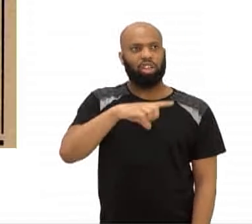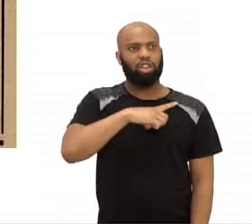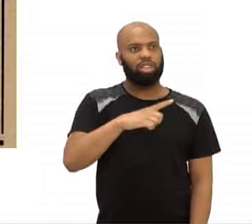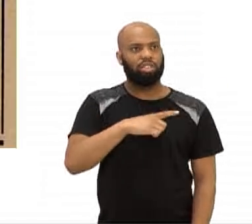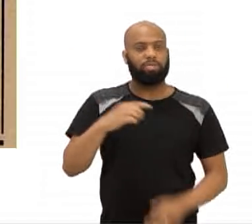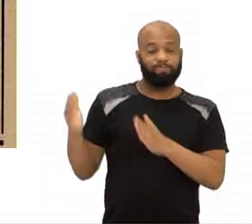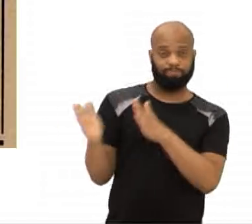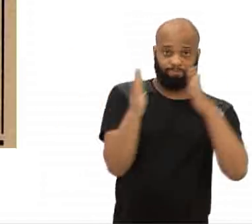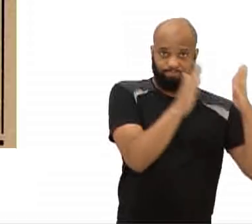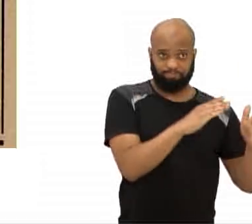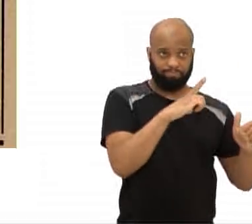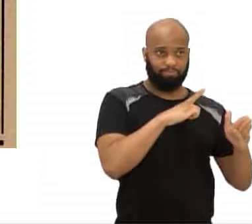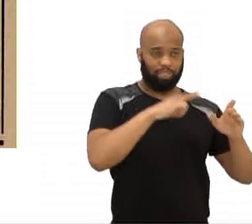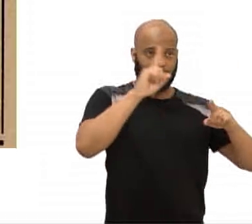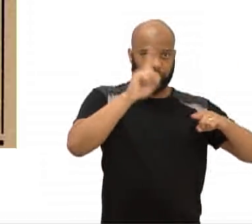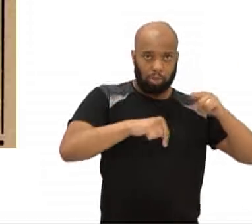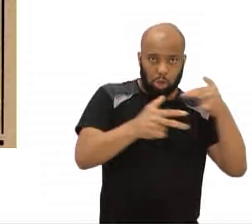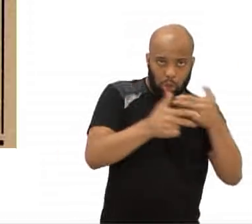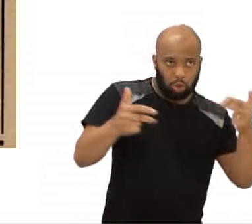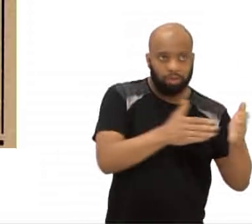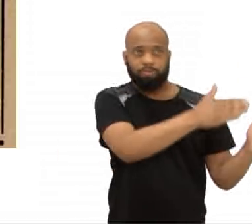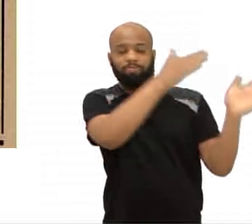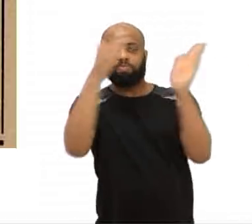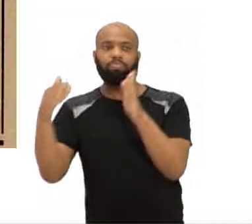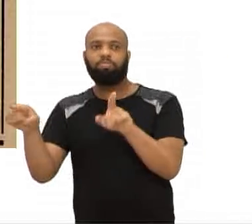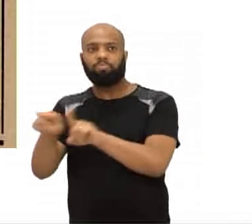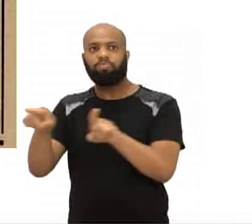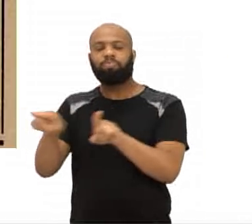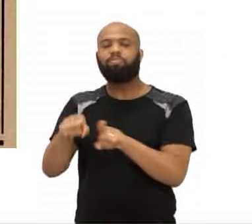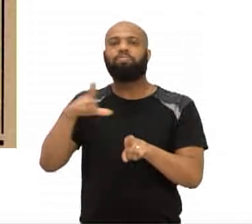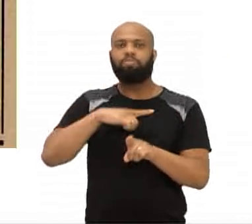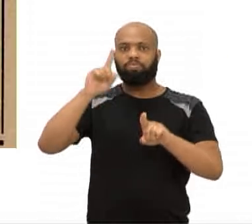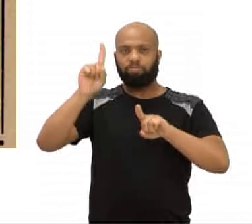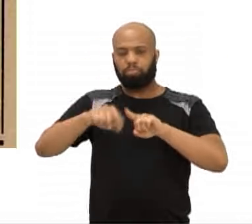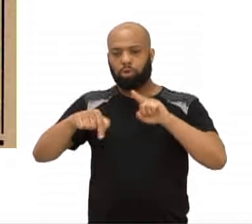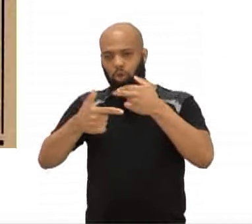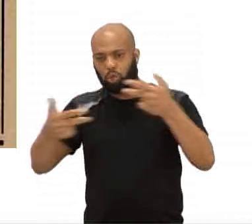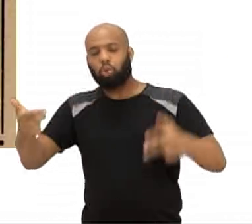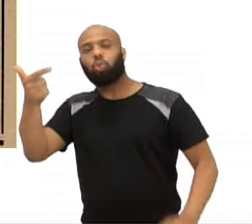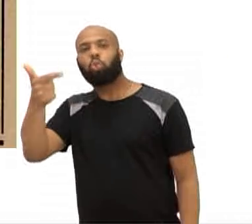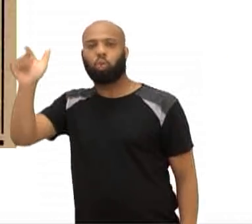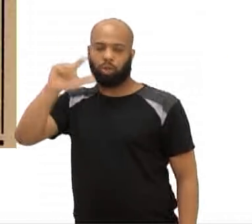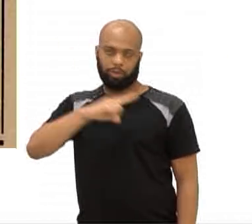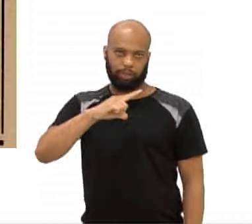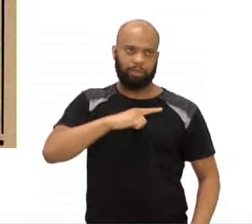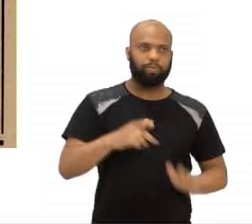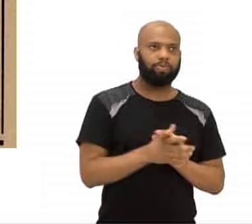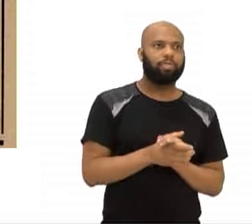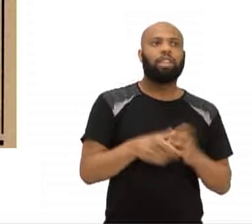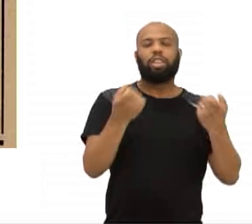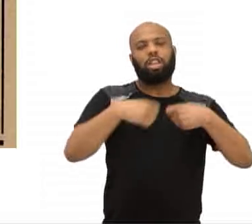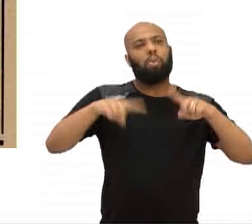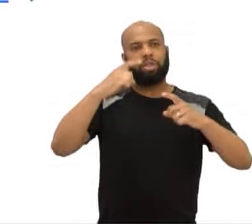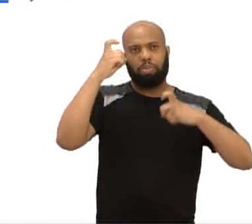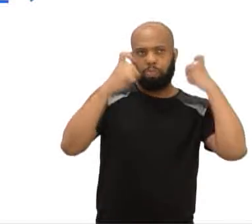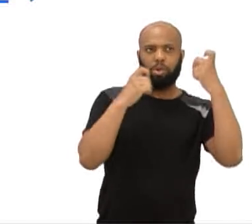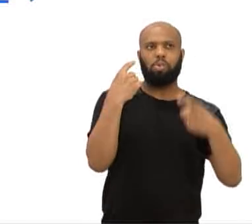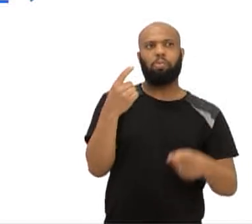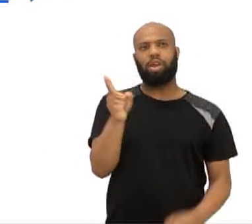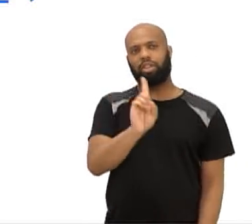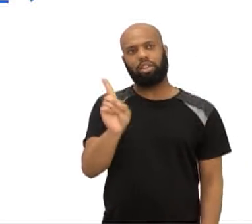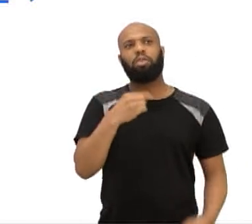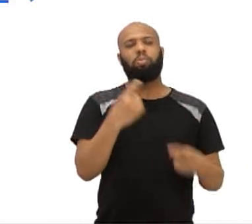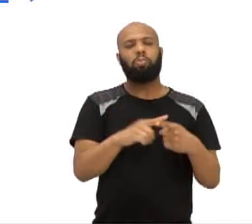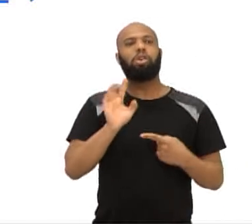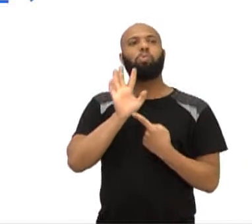deste lado aqui eu tenho os produtos, deste outro lado eu também tenho os outros produtos. Não precisam se preocupar,